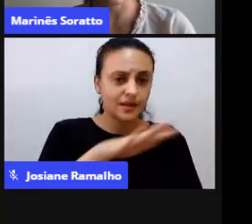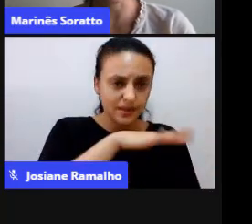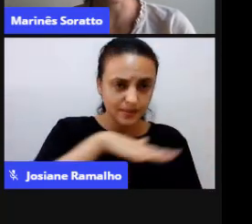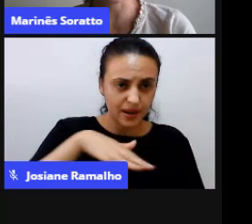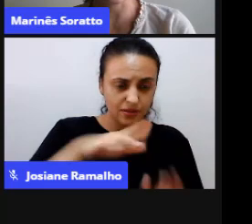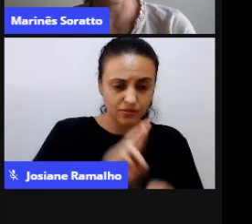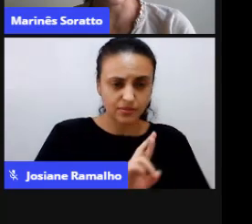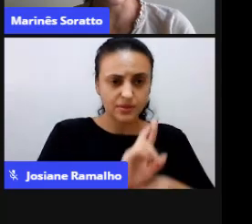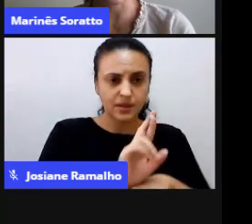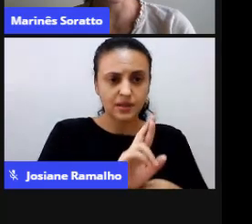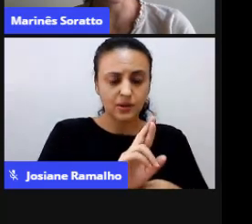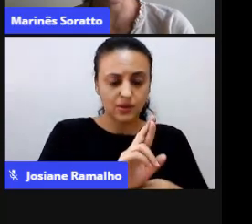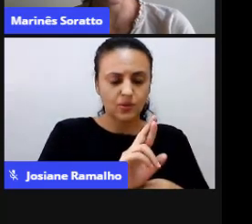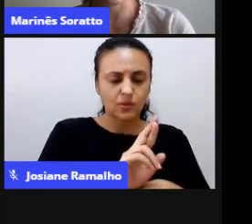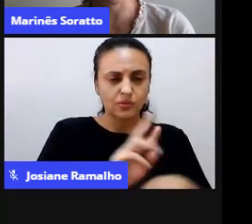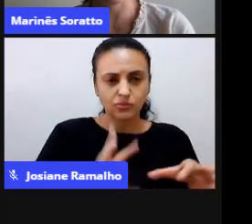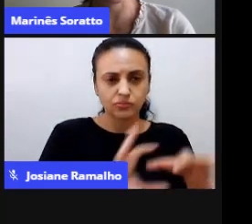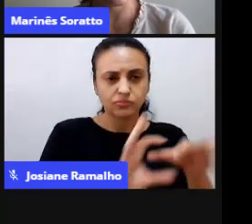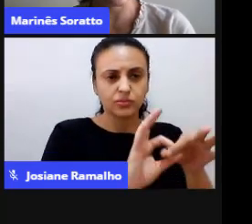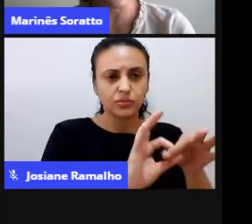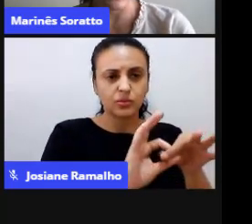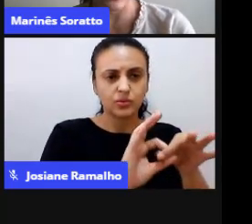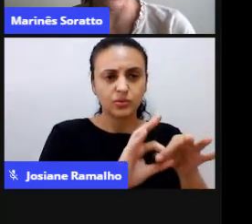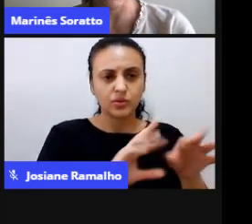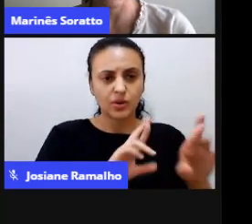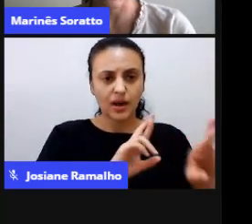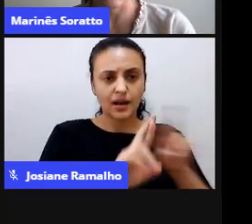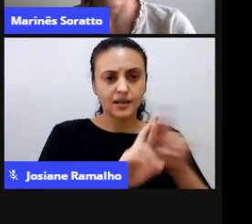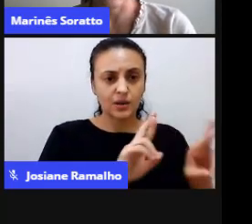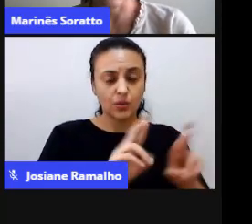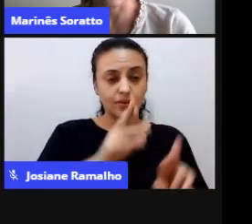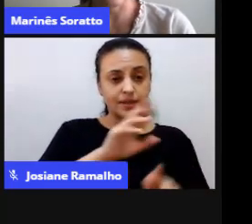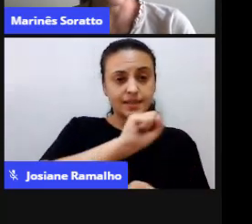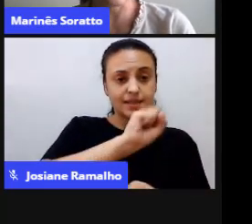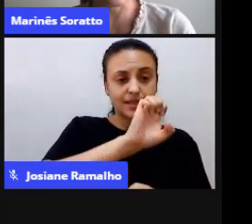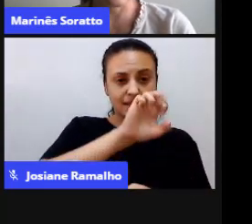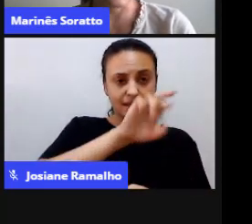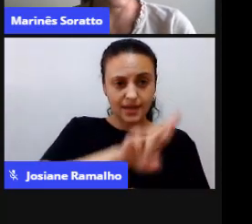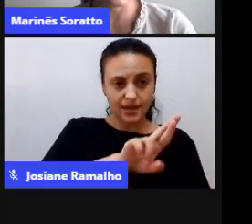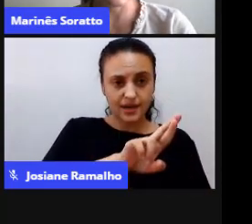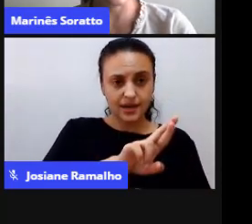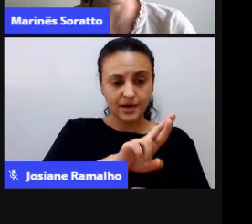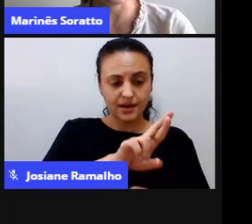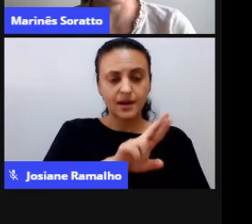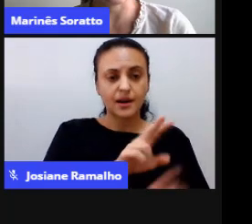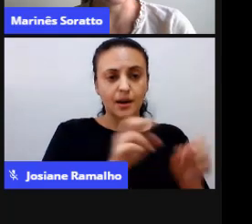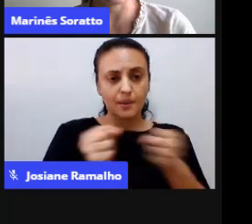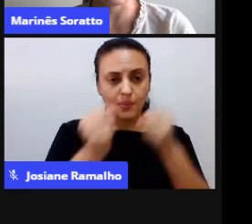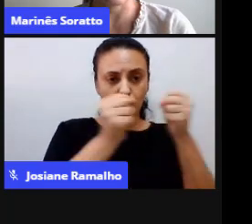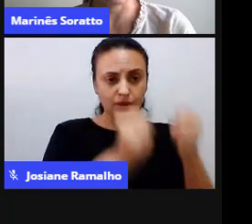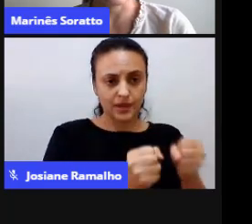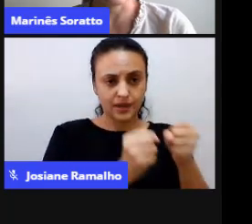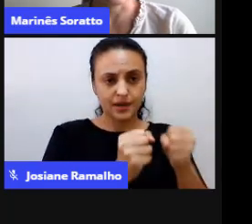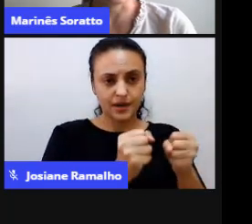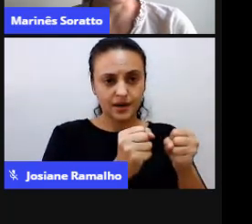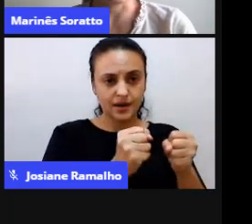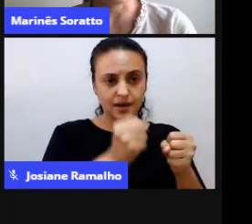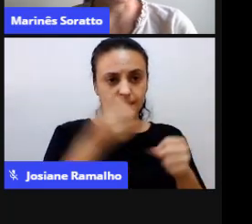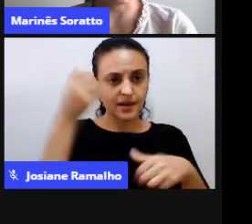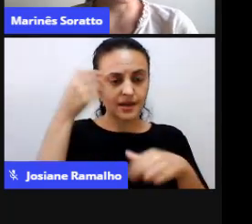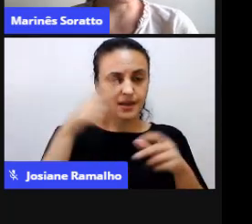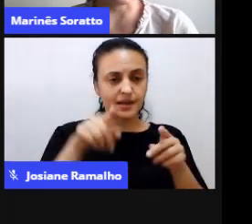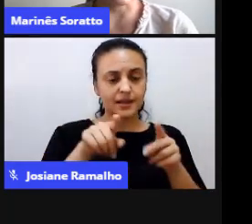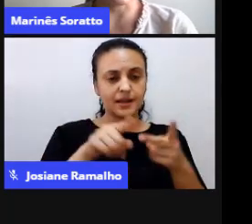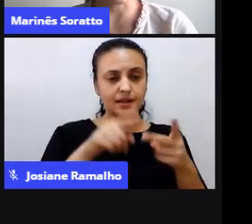estão atrelados às relações de ser, poder e saber. Né? As nossas diferenças ainda